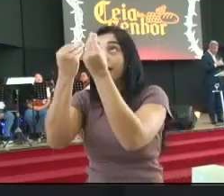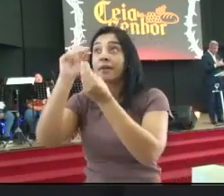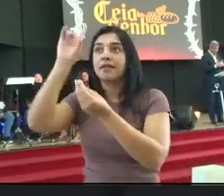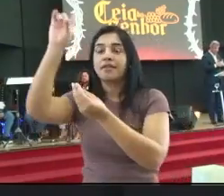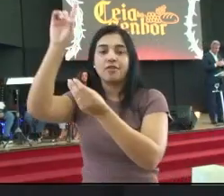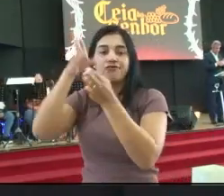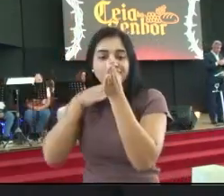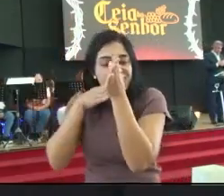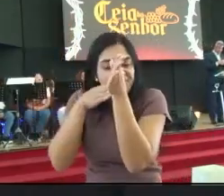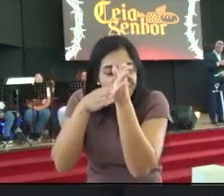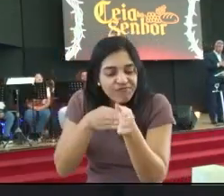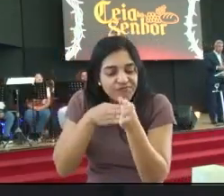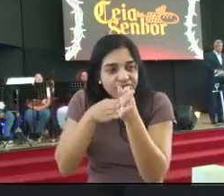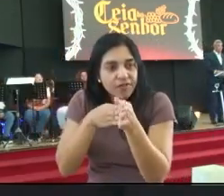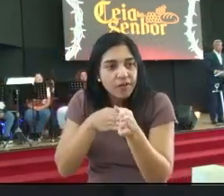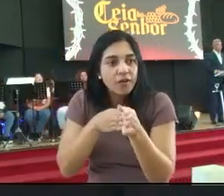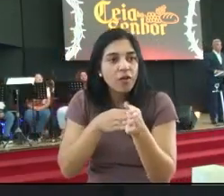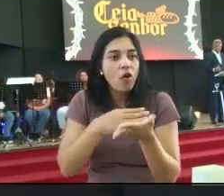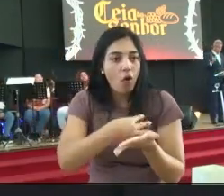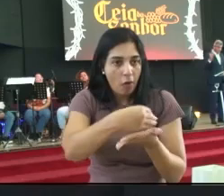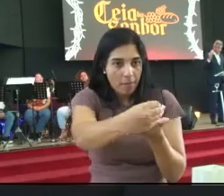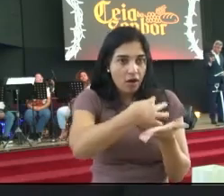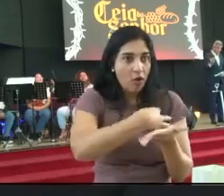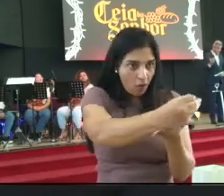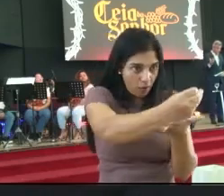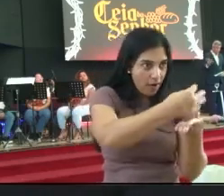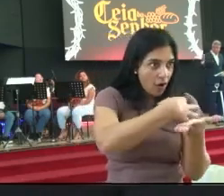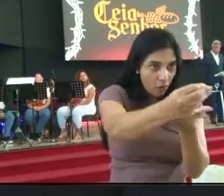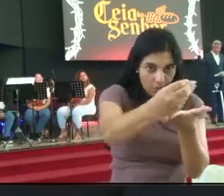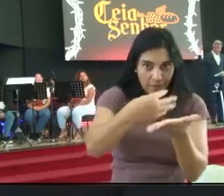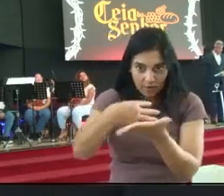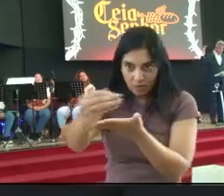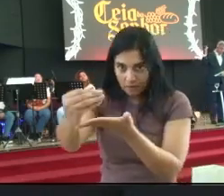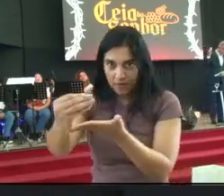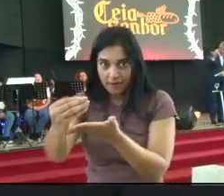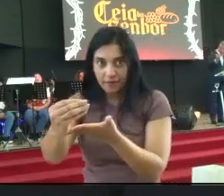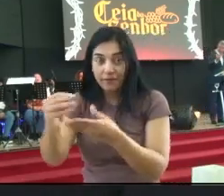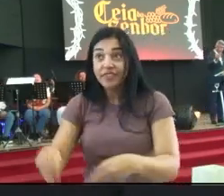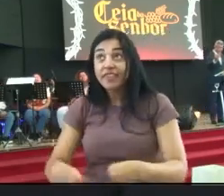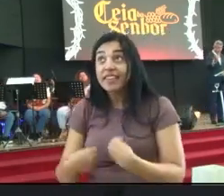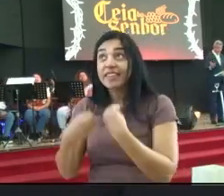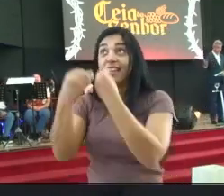com fidelidade. Você pode repetir comigo? Vamos dizer bem forte: